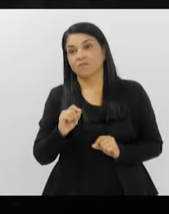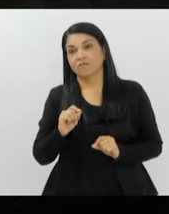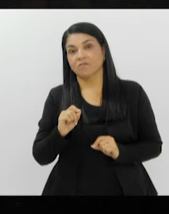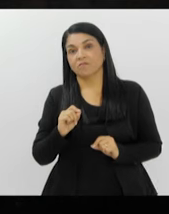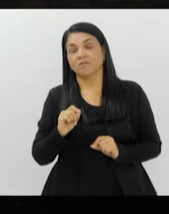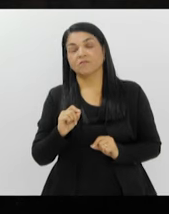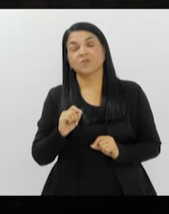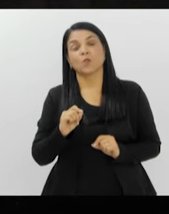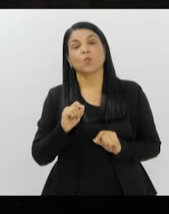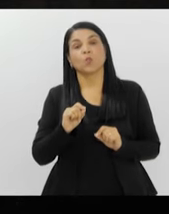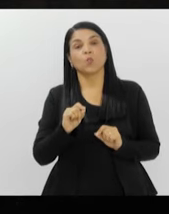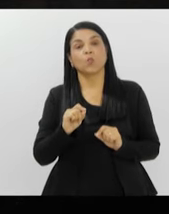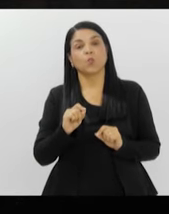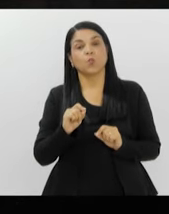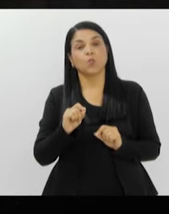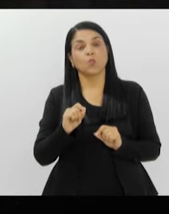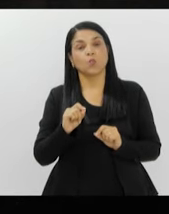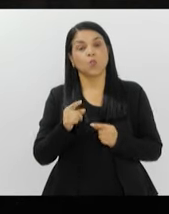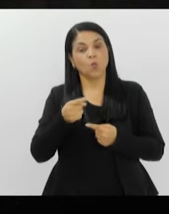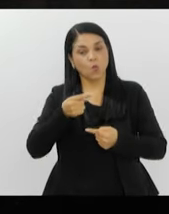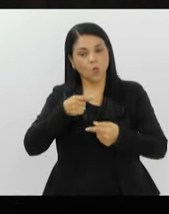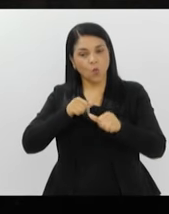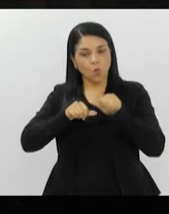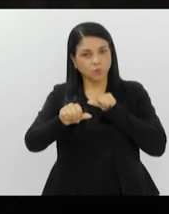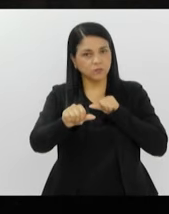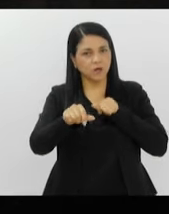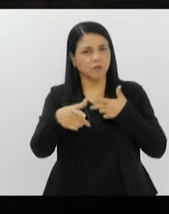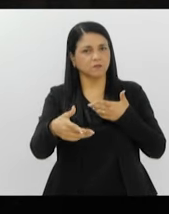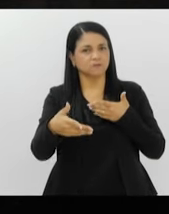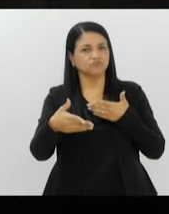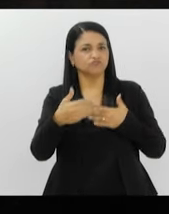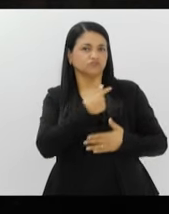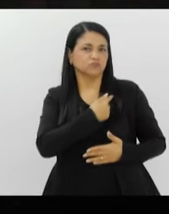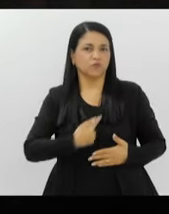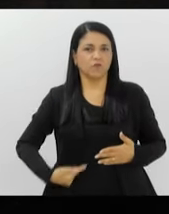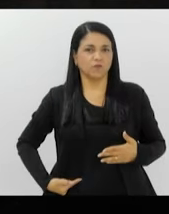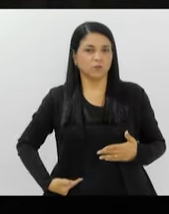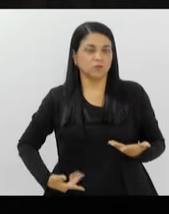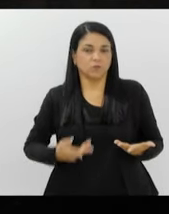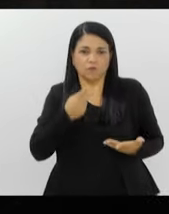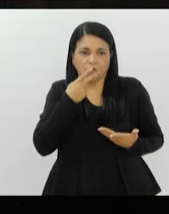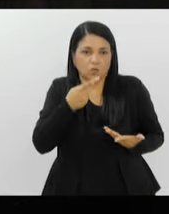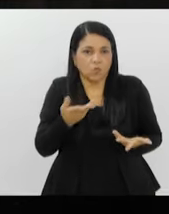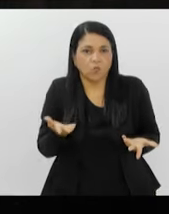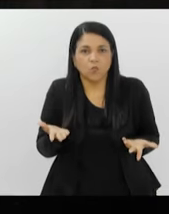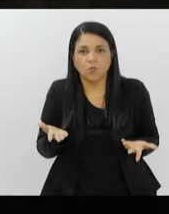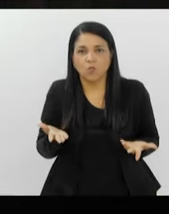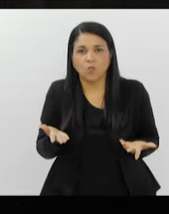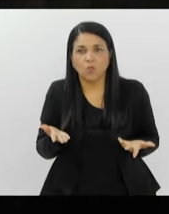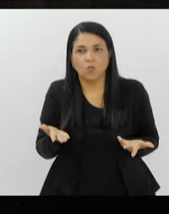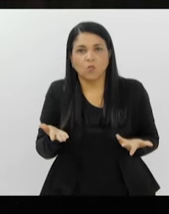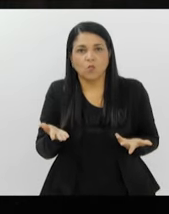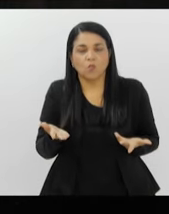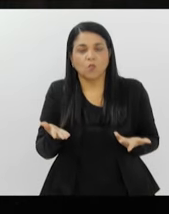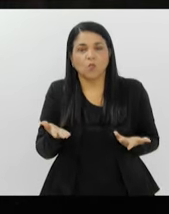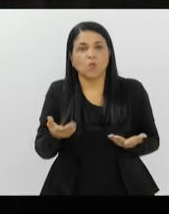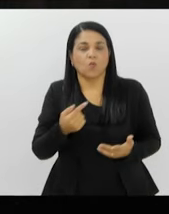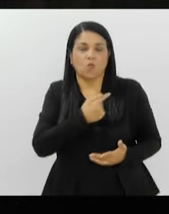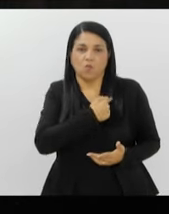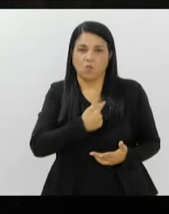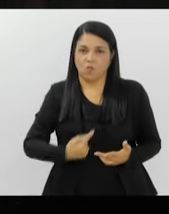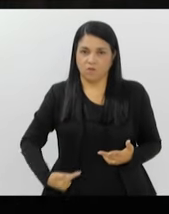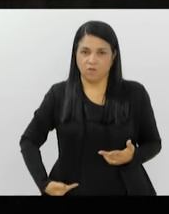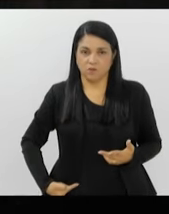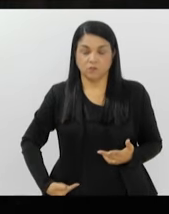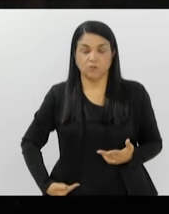exatamente o oposto do que o próprio Governador tá falando e claro que o governador nesse